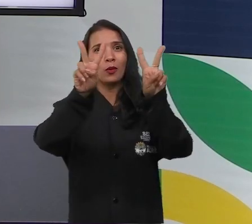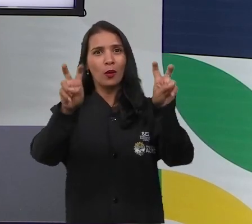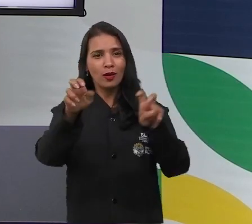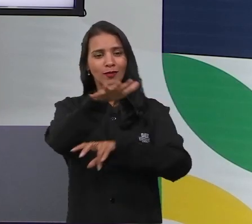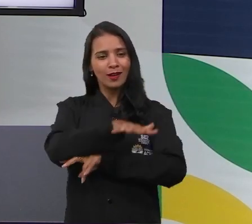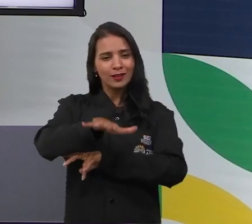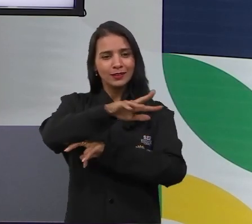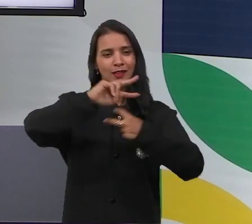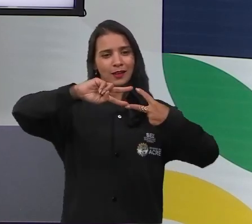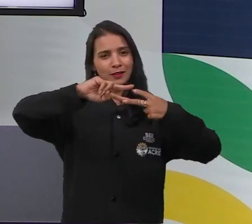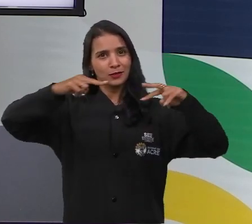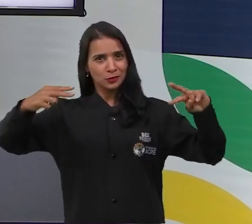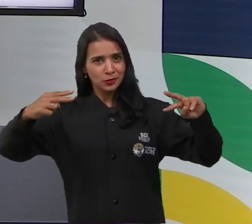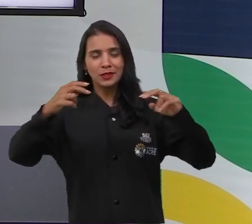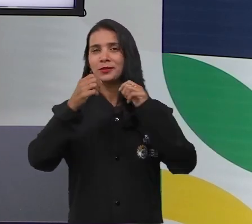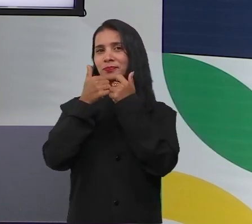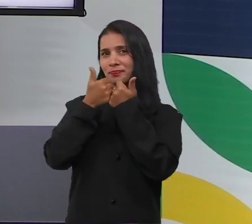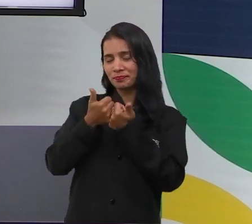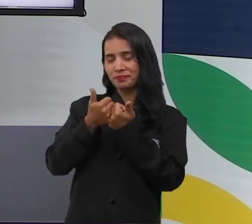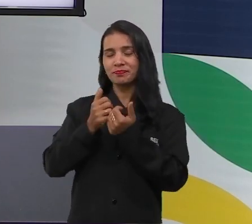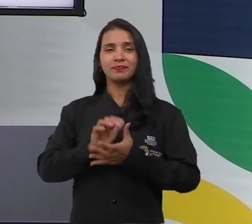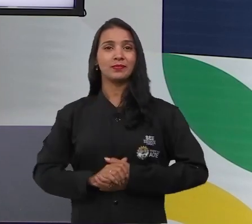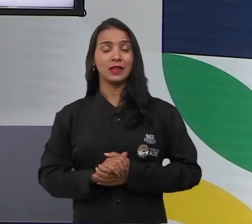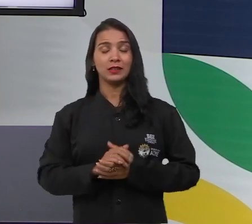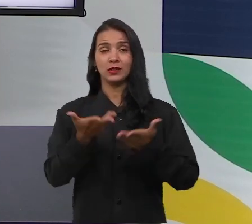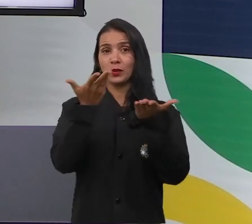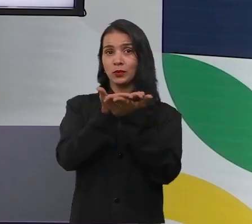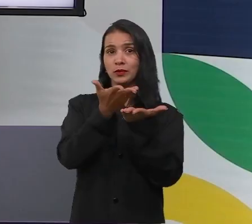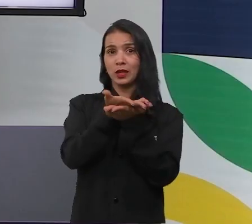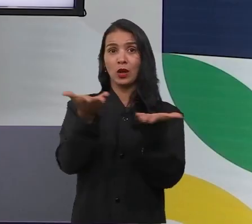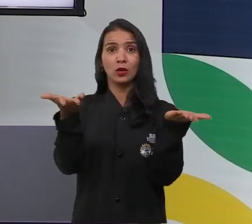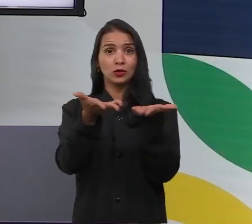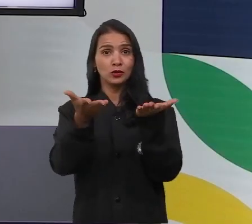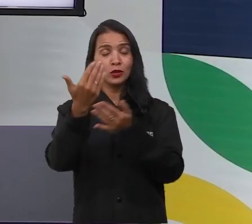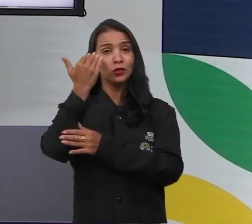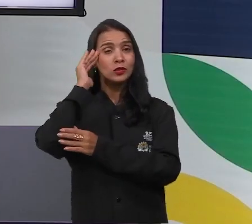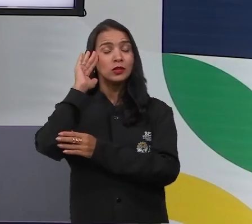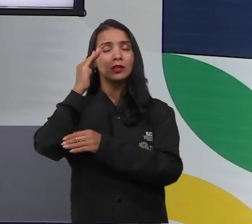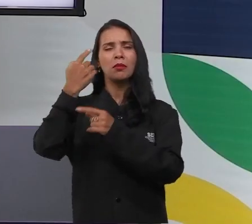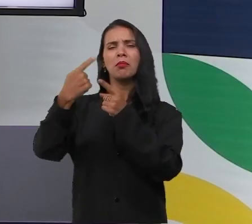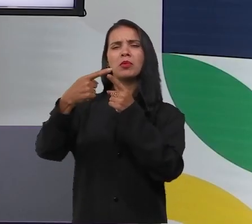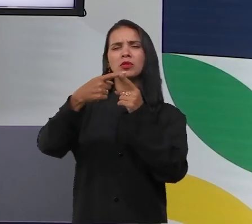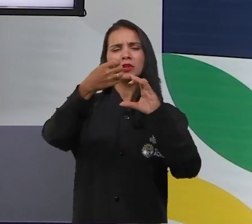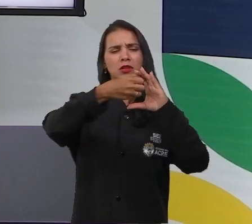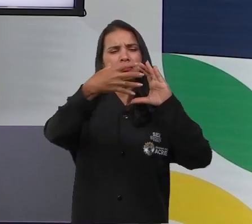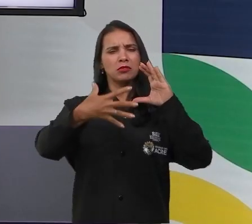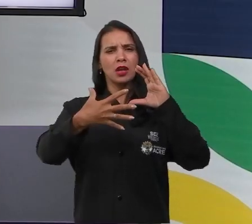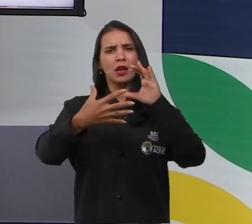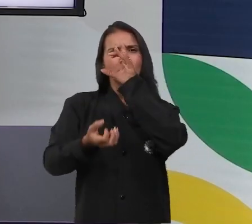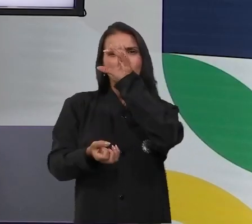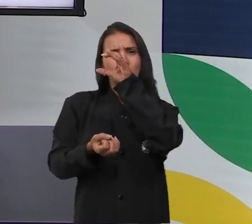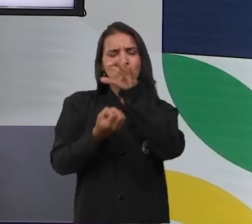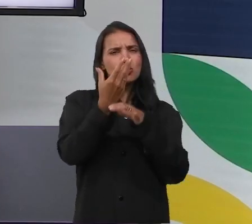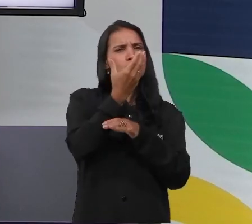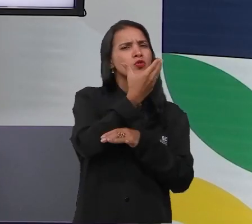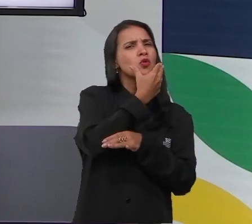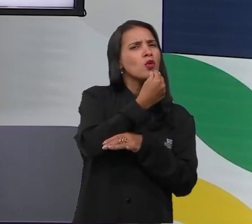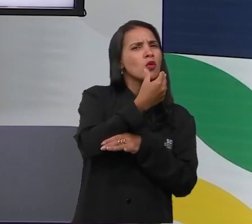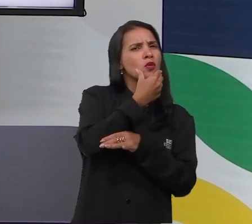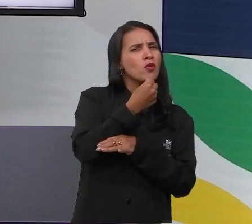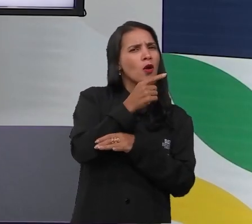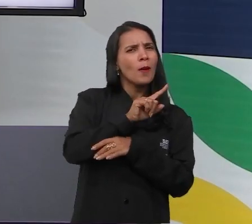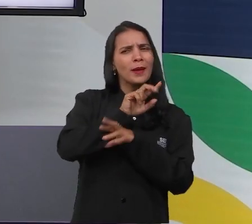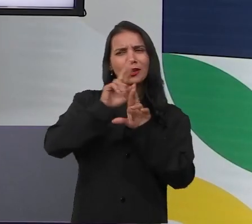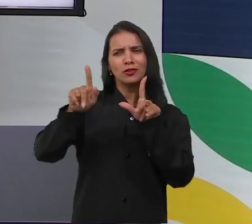genética, pessoal, tá ok? Na aula de hoje a gente vai entender por que características aparecem em homens e não